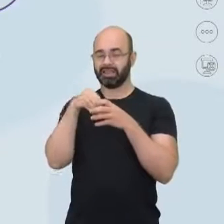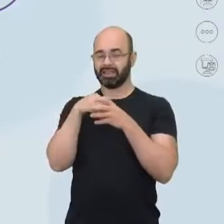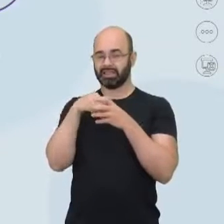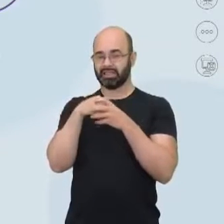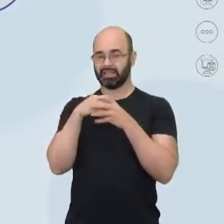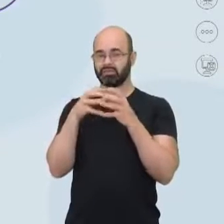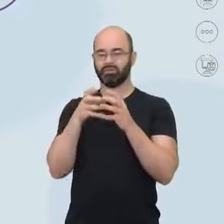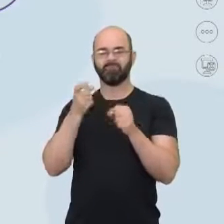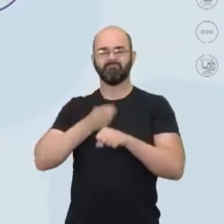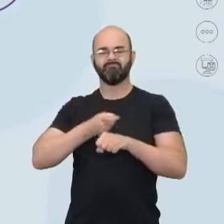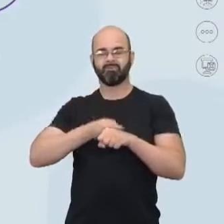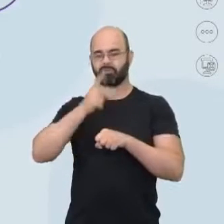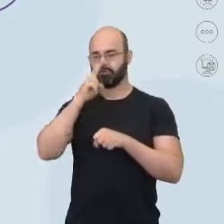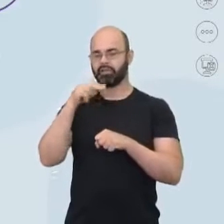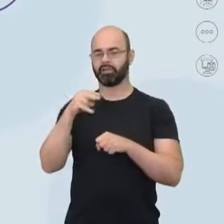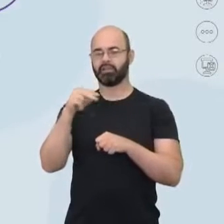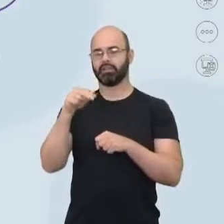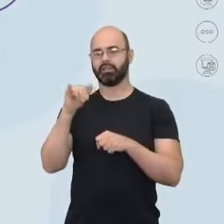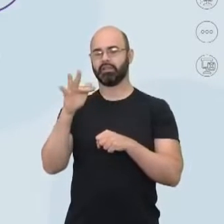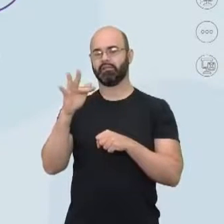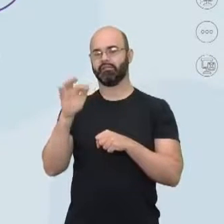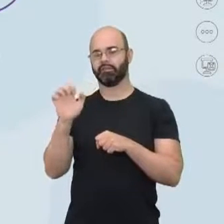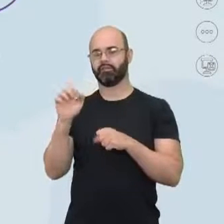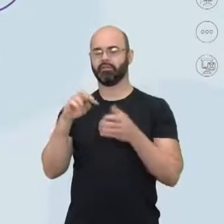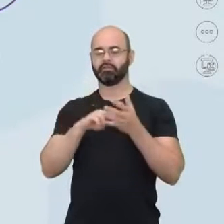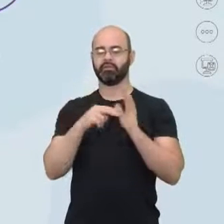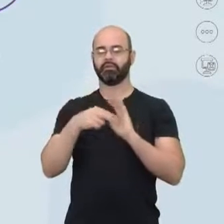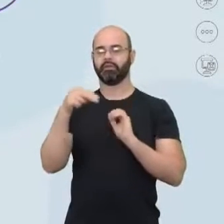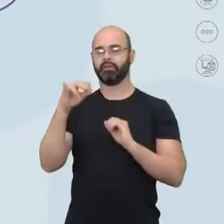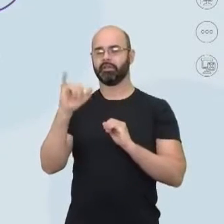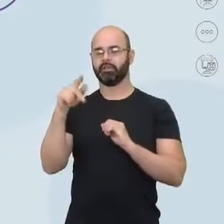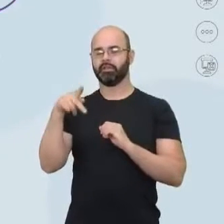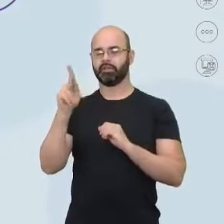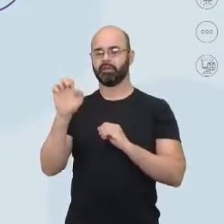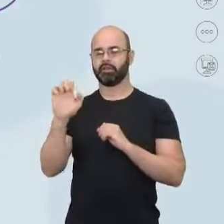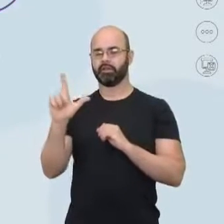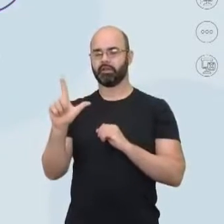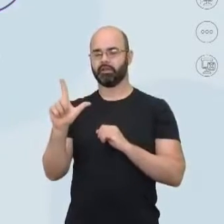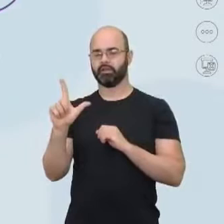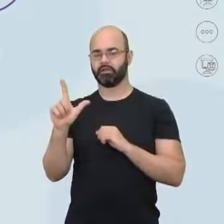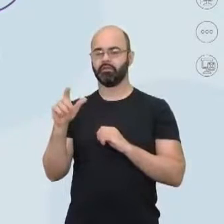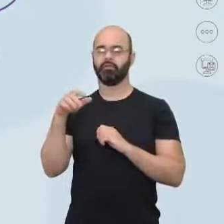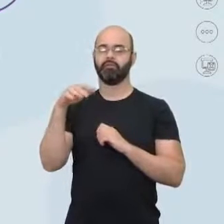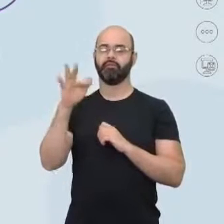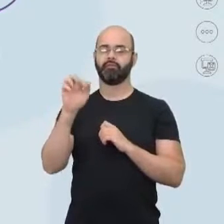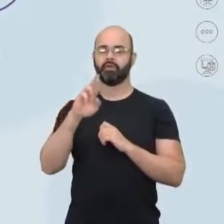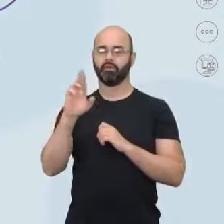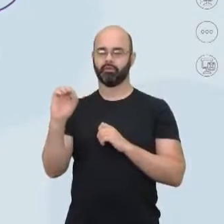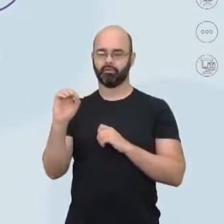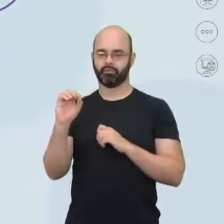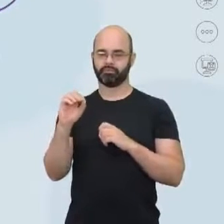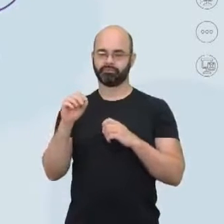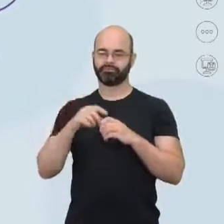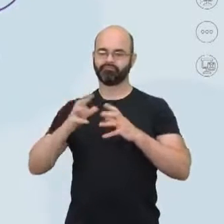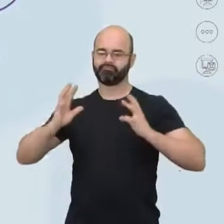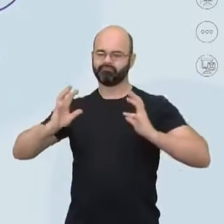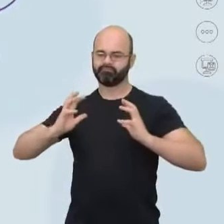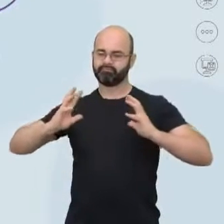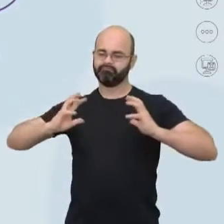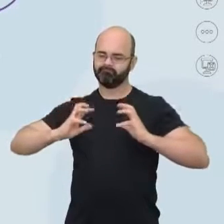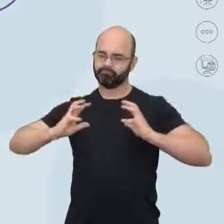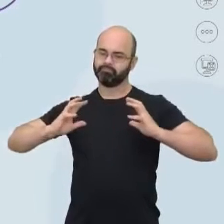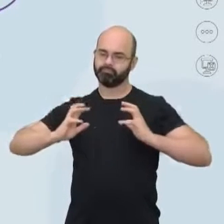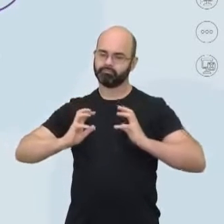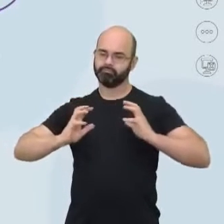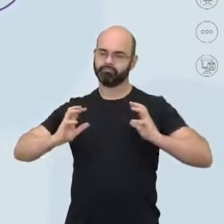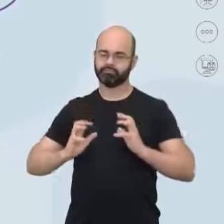níquel e ferro. Né? E logicamente, com a pressão, né, e com a ação da gravidade, ela vai formando aí tipo de uma